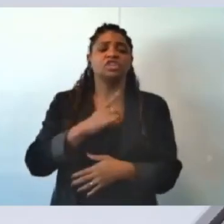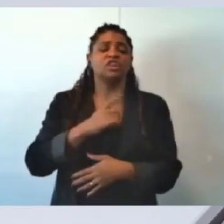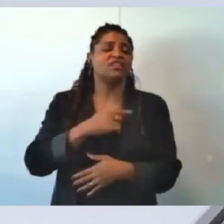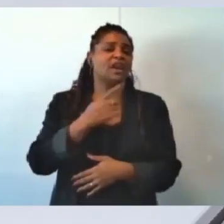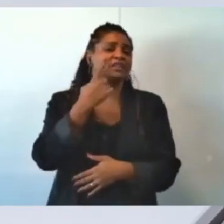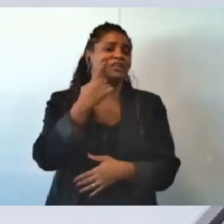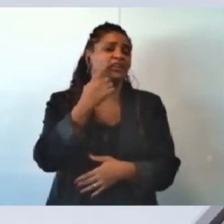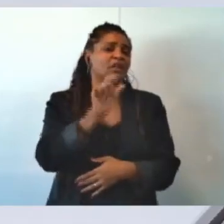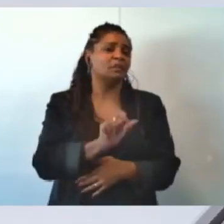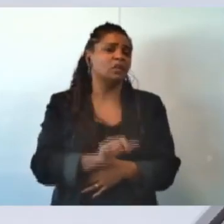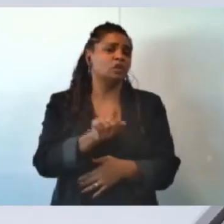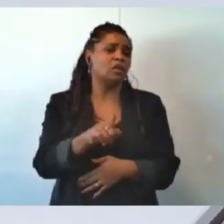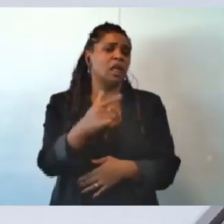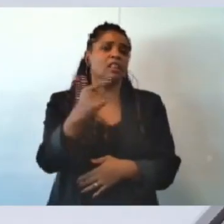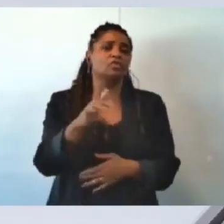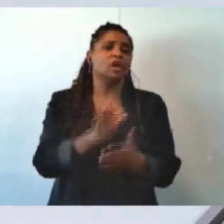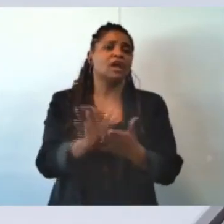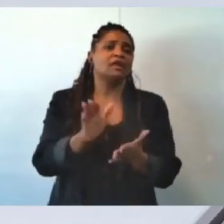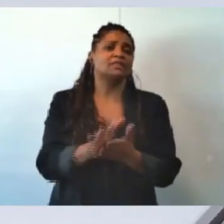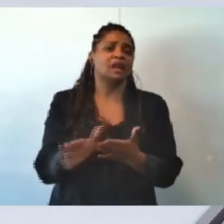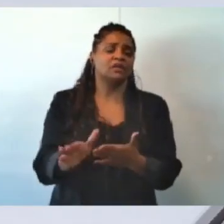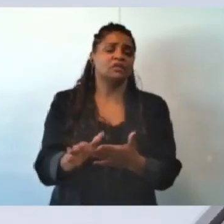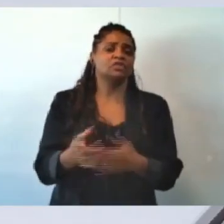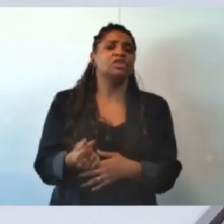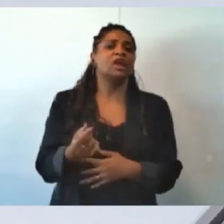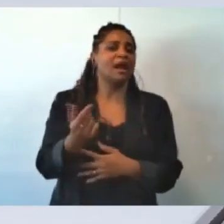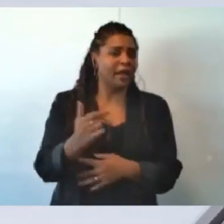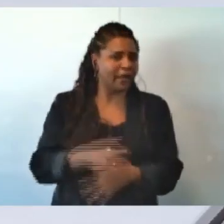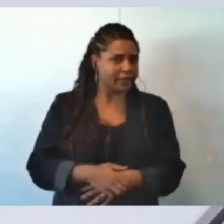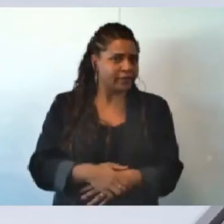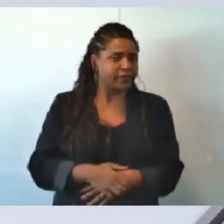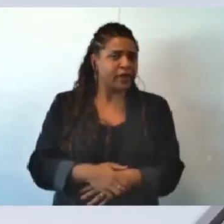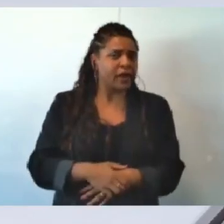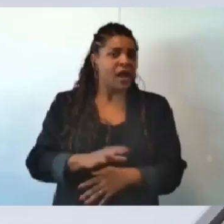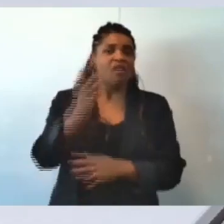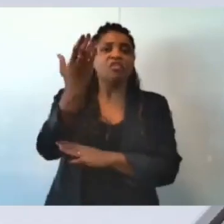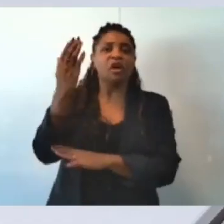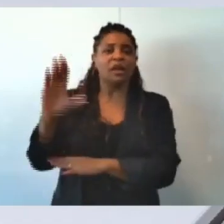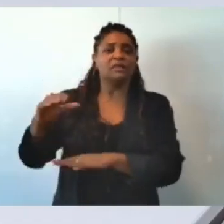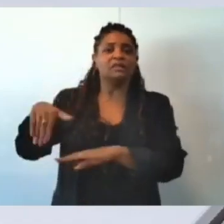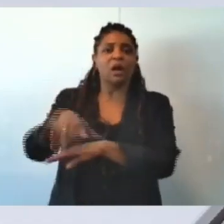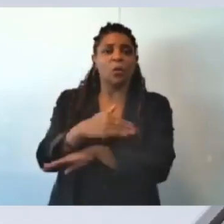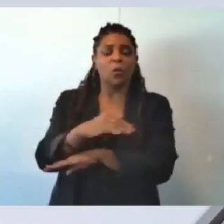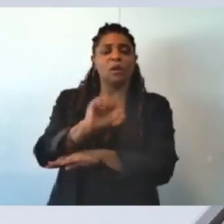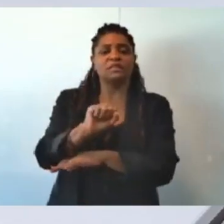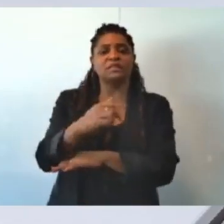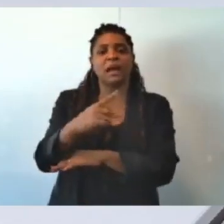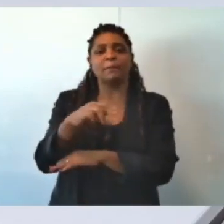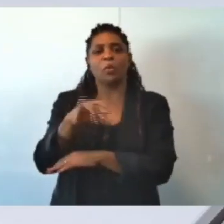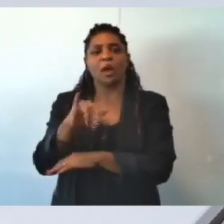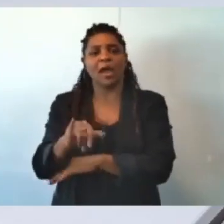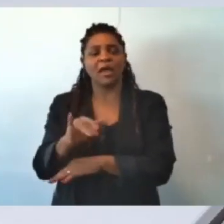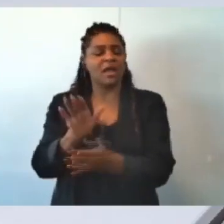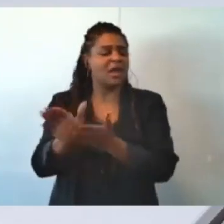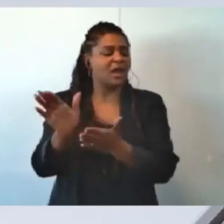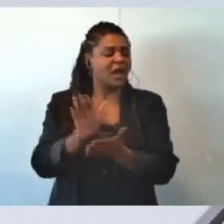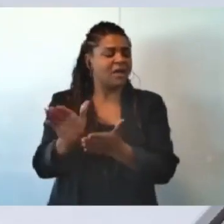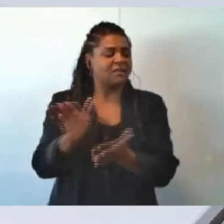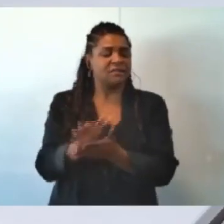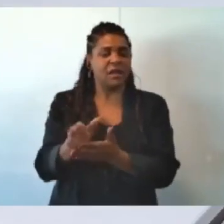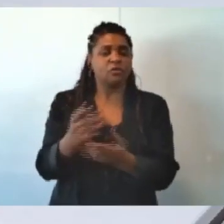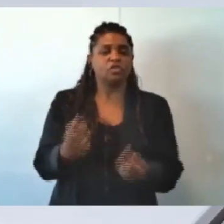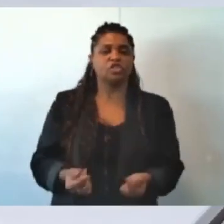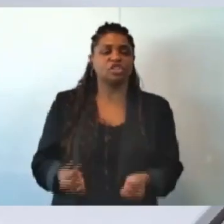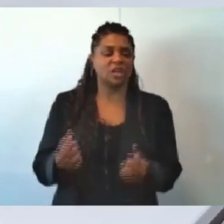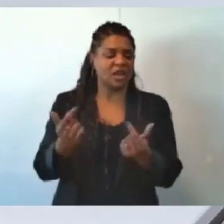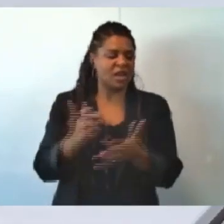com a obra. Agora, na floresta, na rua Sapucaí, estão gastando dinheiro, não é isso que a gente está falando, até que não precisa gastar esse